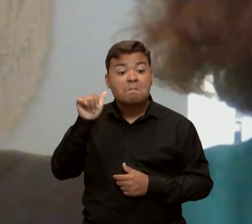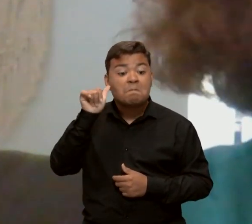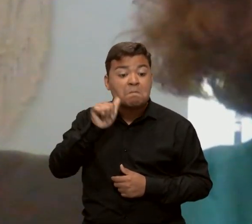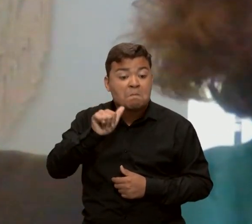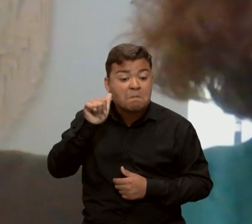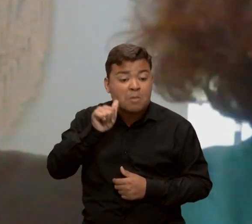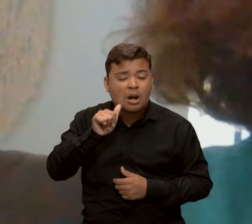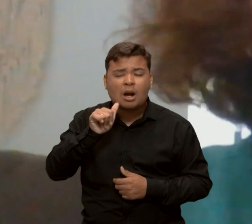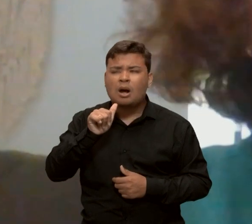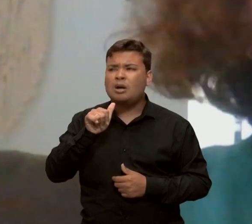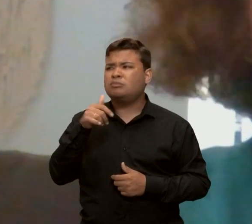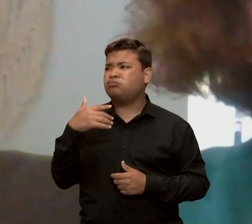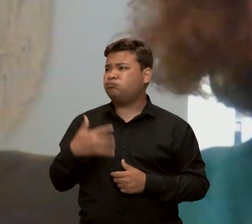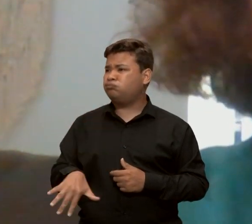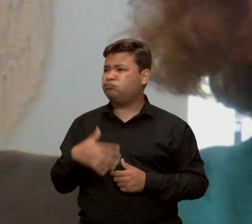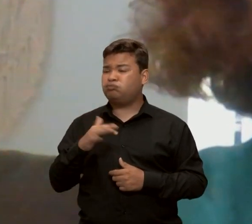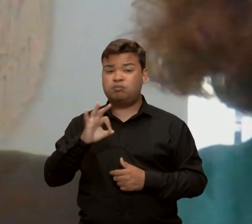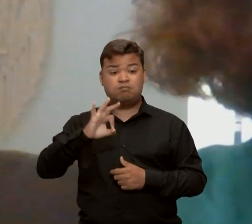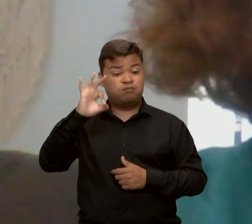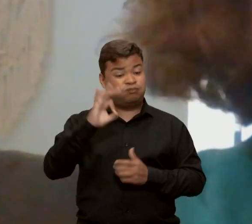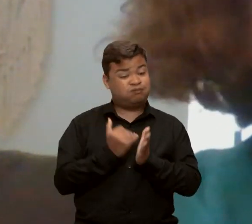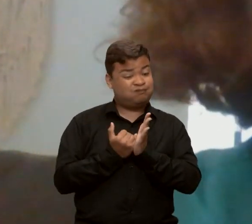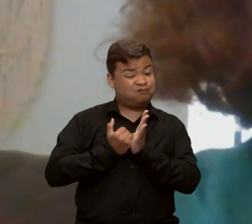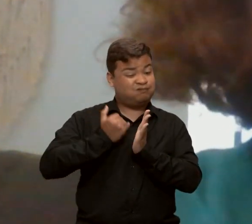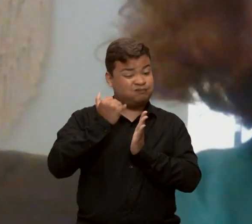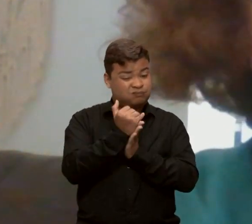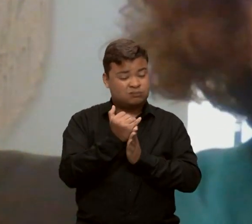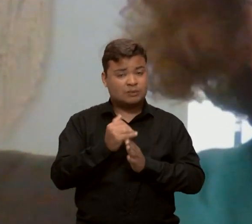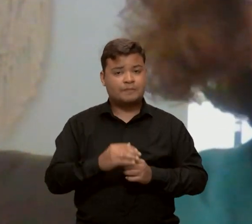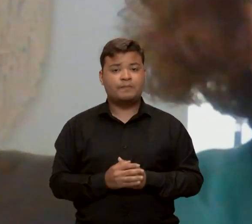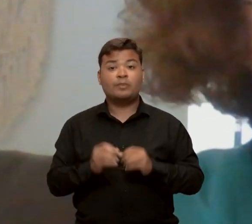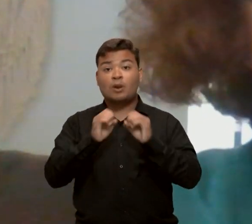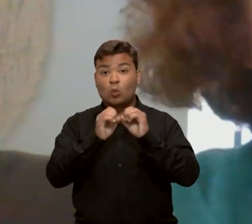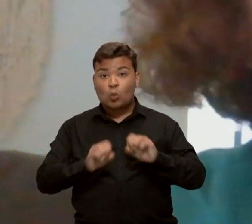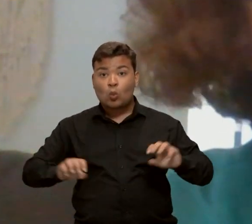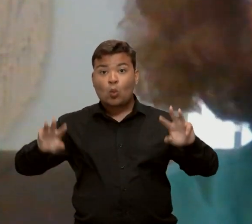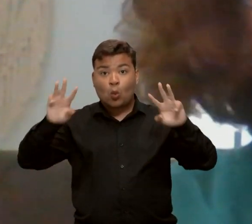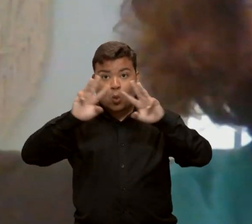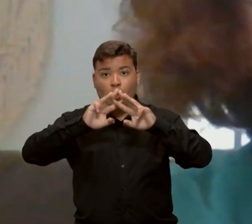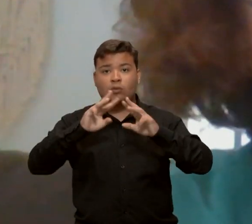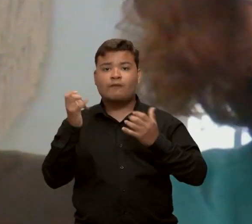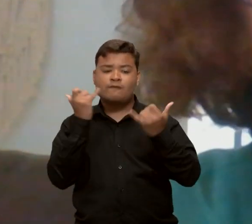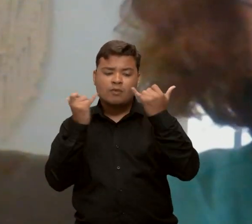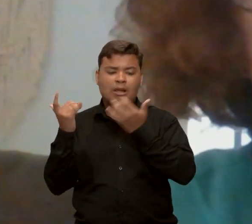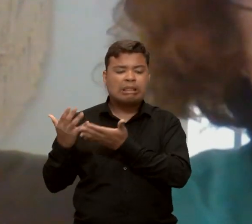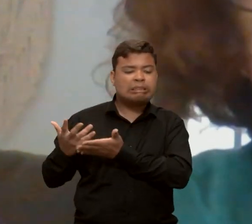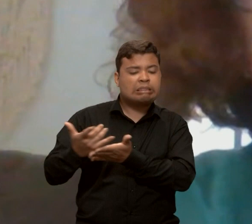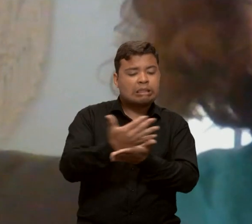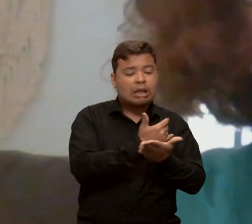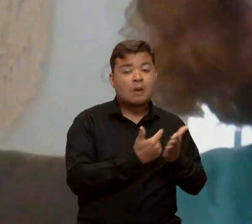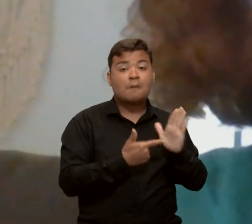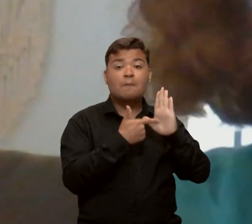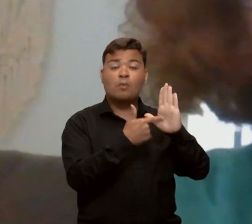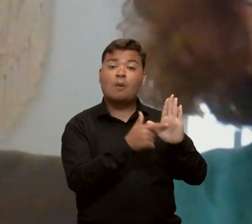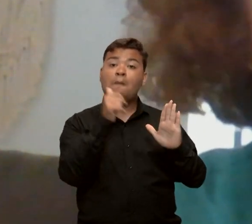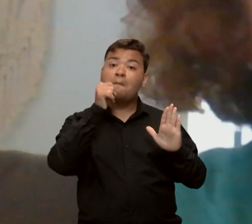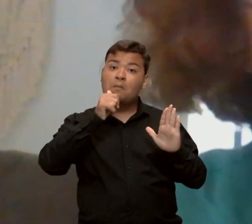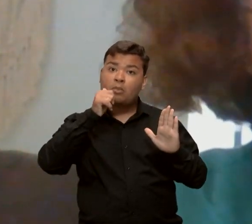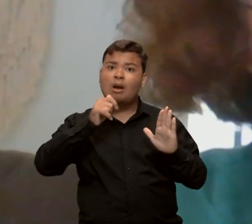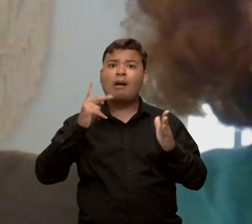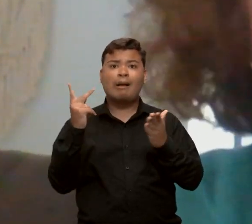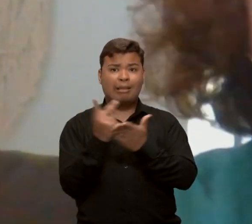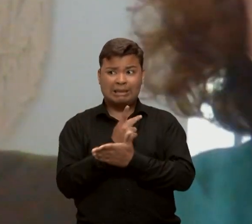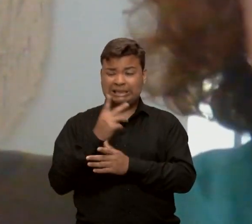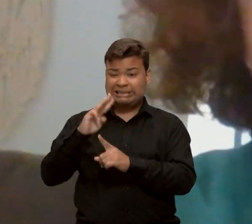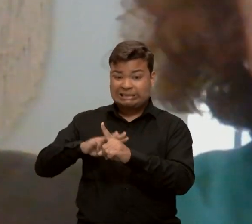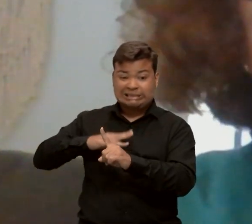esse número aumenta ainda mais, né? Os dados da ONU, eles mostram que a mulher ela tem 3 vezes maior